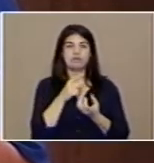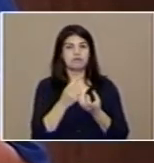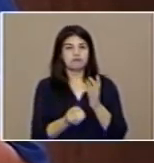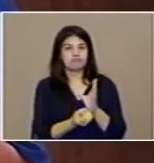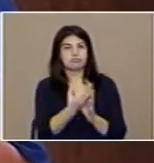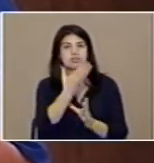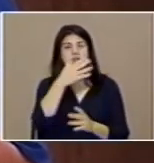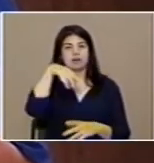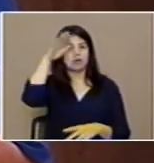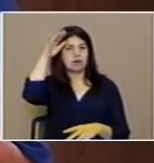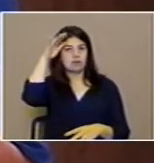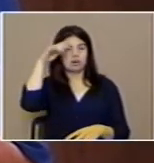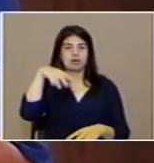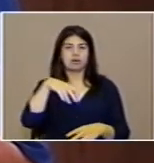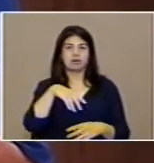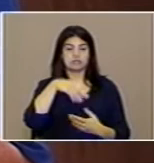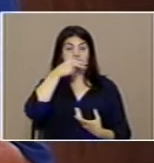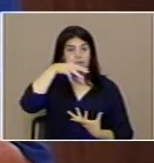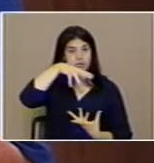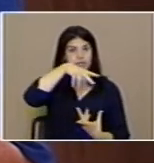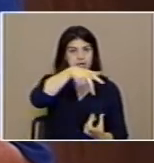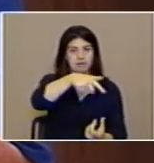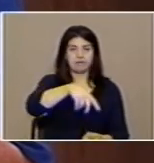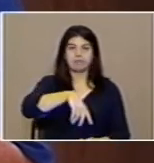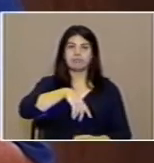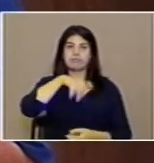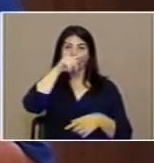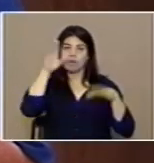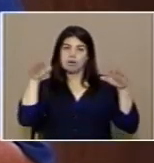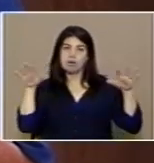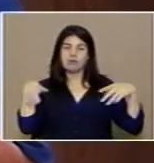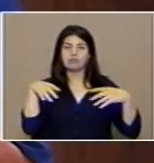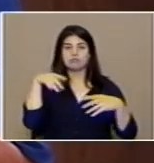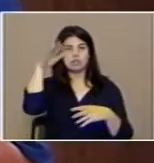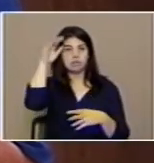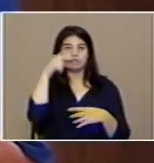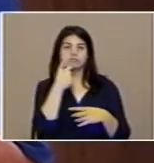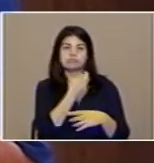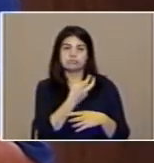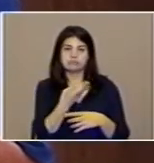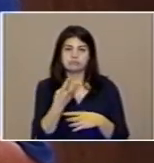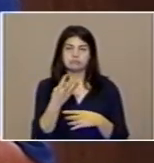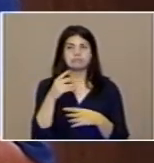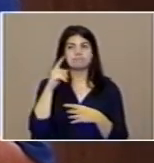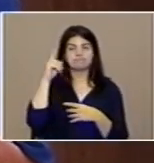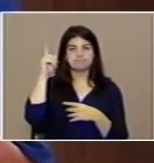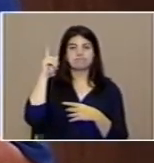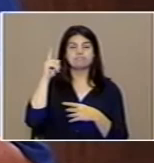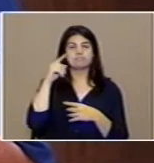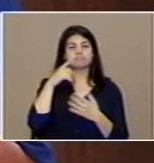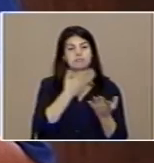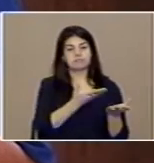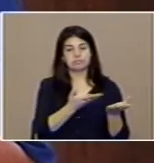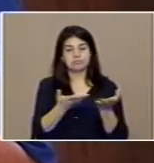animais do campo e todas as aves do céu conduziu-os até a junto do